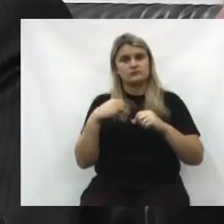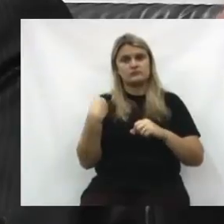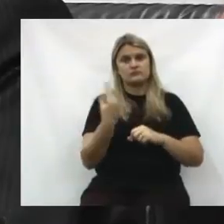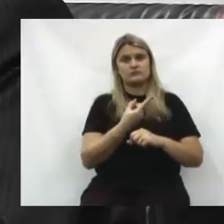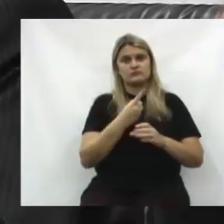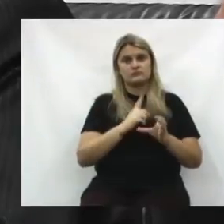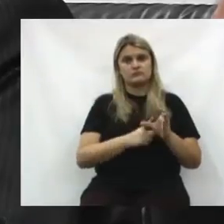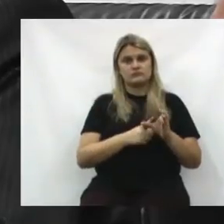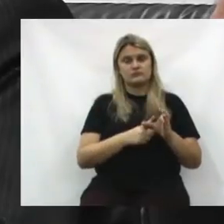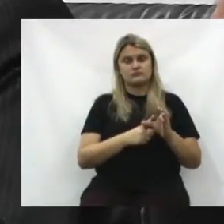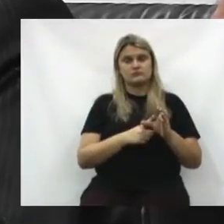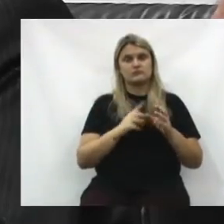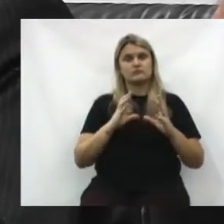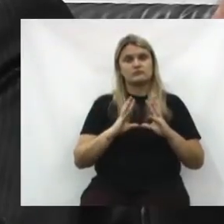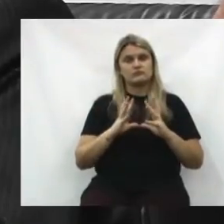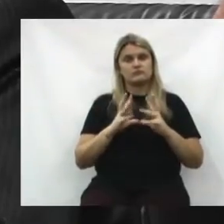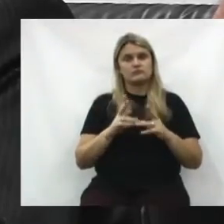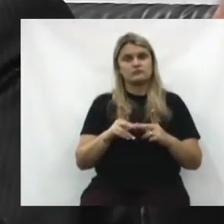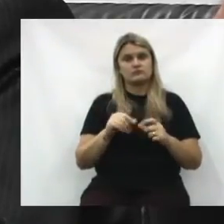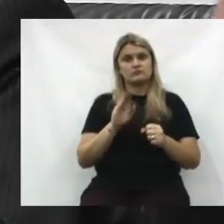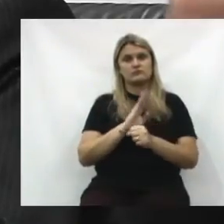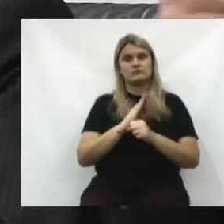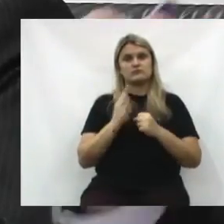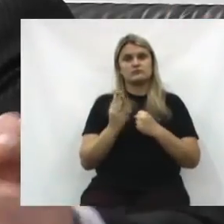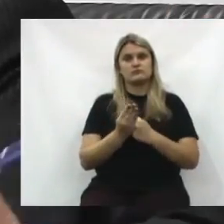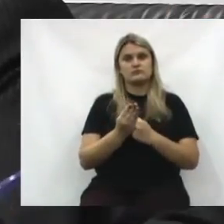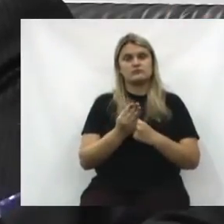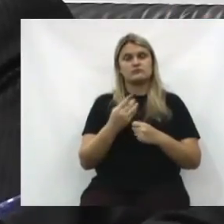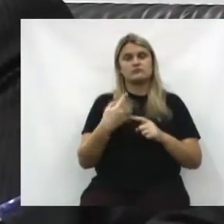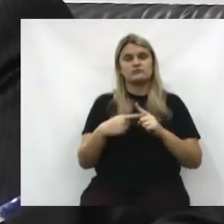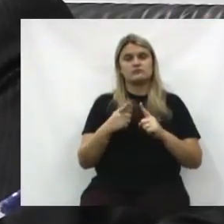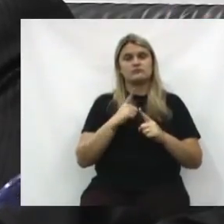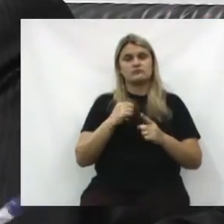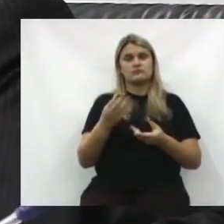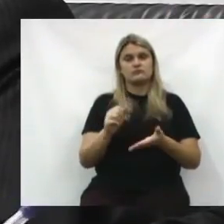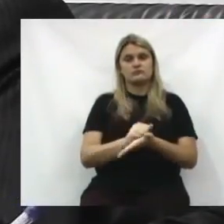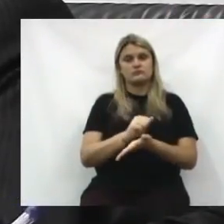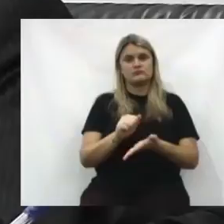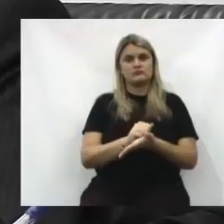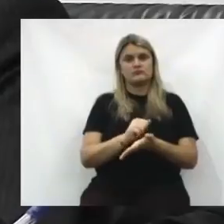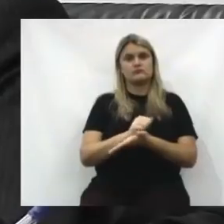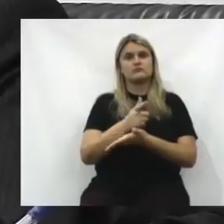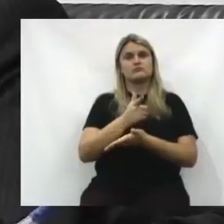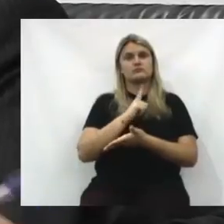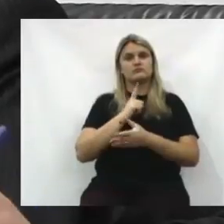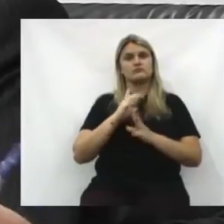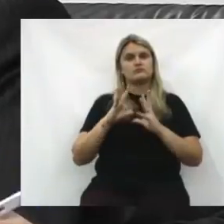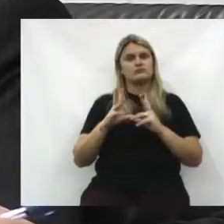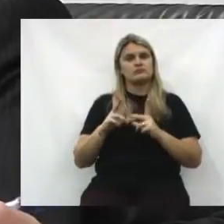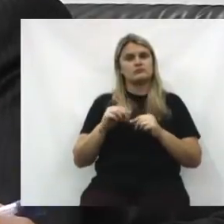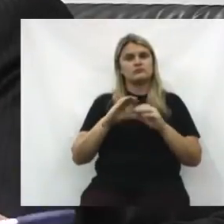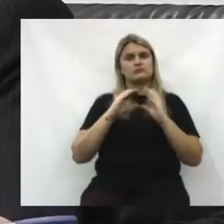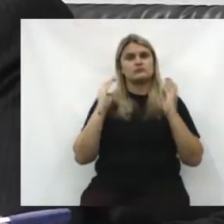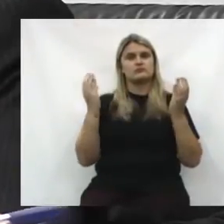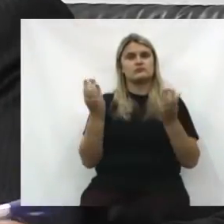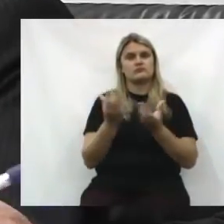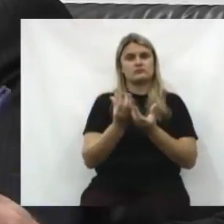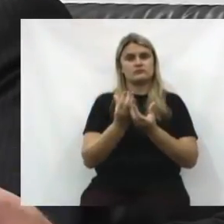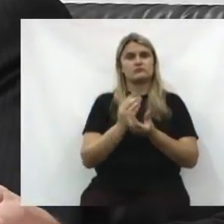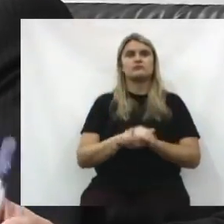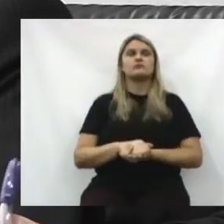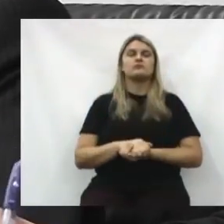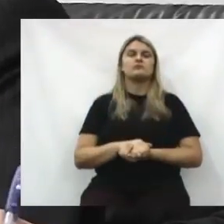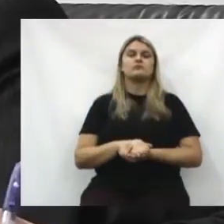para toda a nossa cidade, a todos os bairros, devido a inúmeras atividades que envolvem